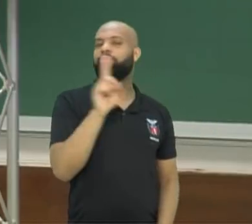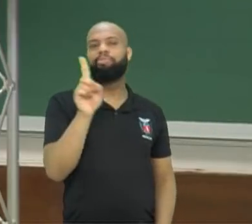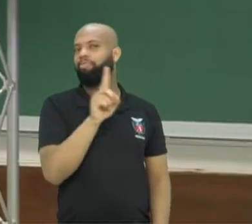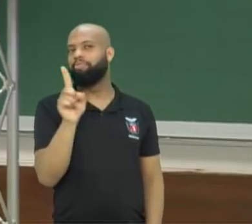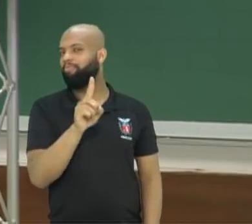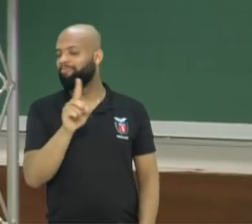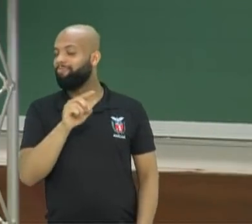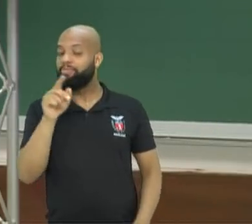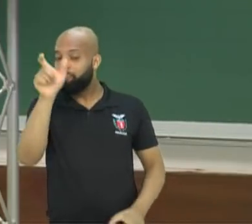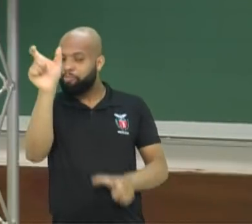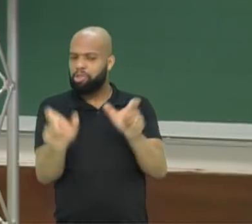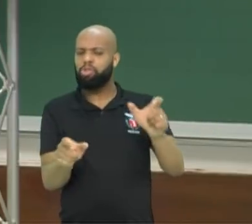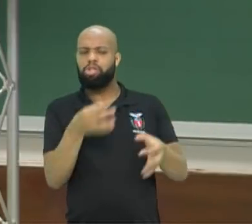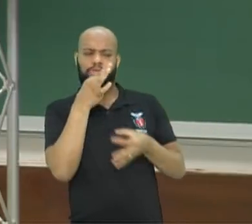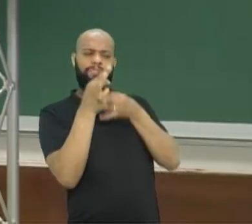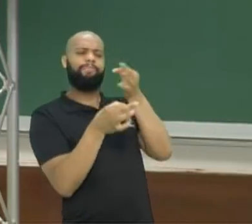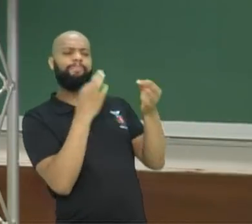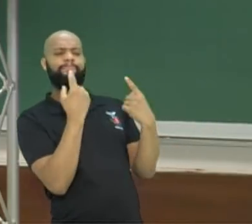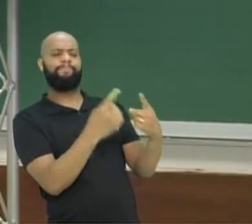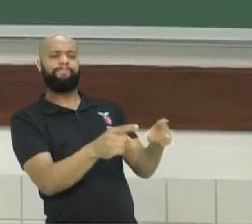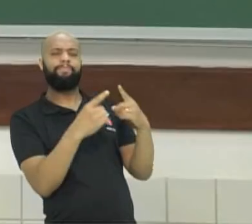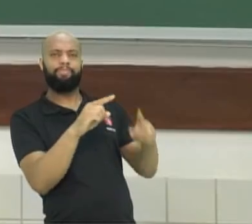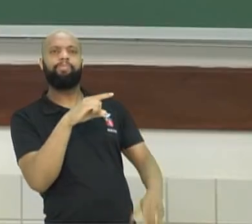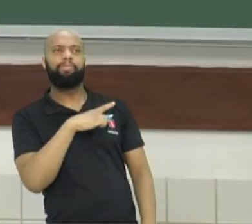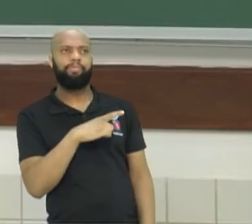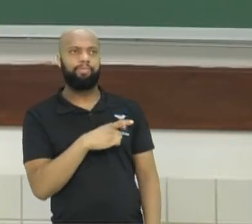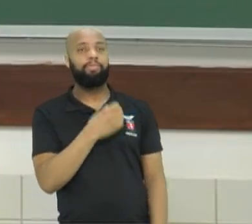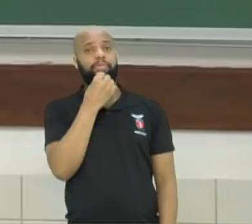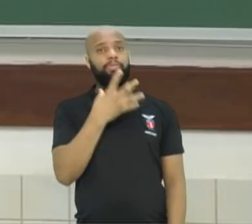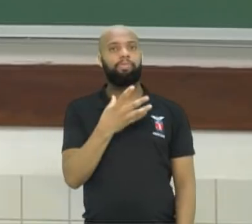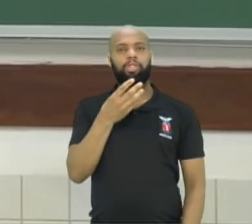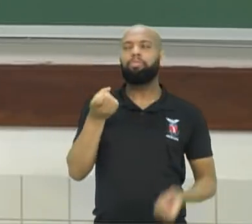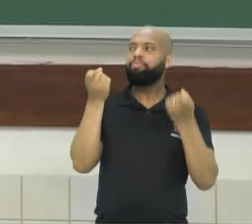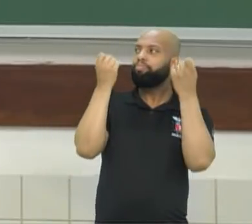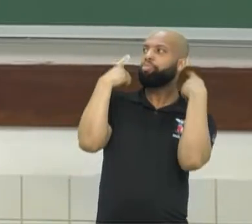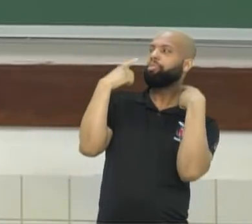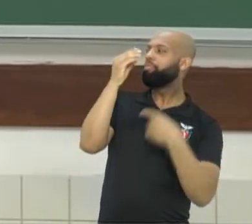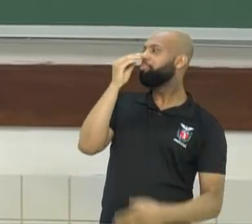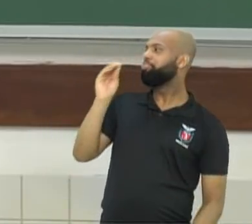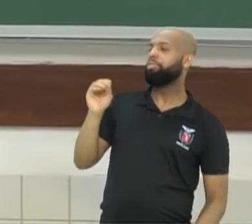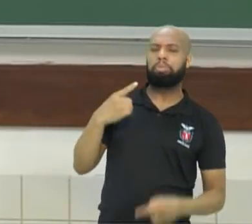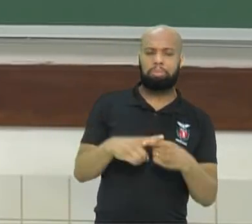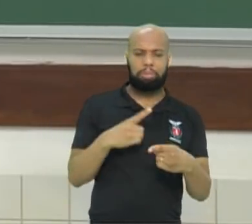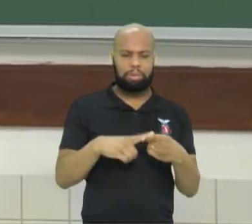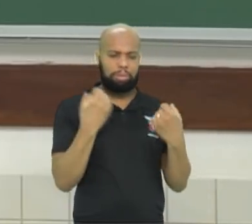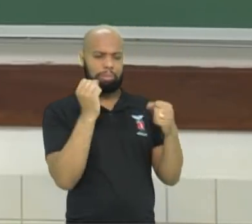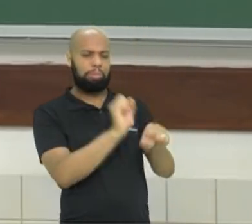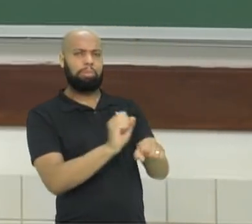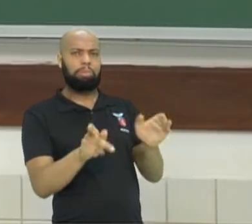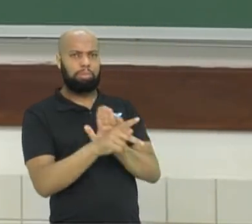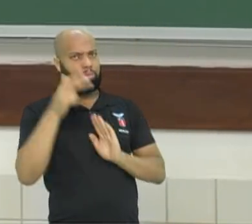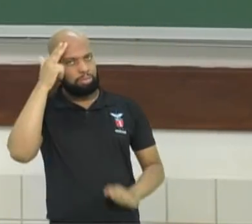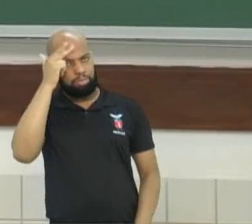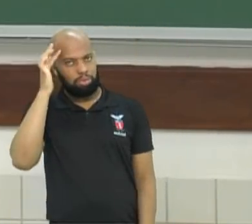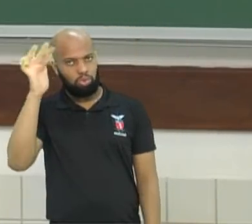contrário, né? As pessoas só criticaram, certo? Ainda bem que ela não ouviu ninguém, né? Senão ela ia desistir das coisas